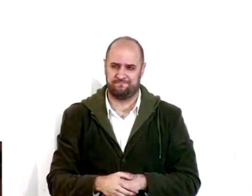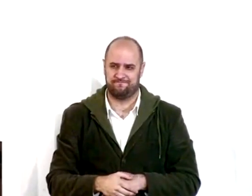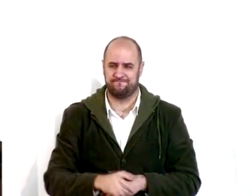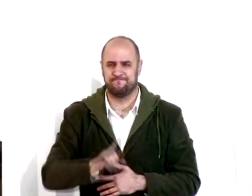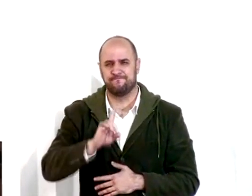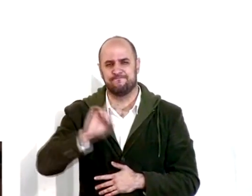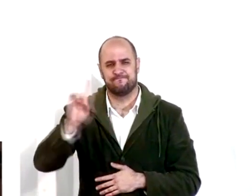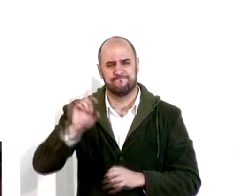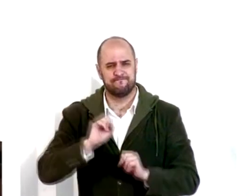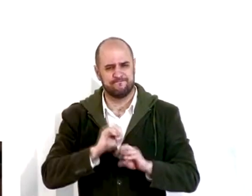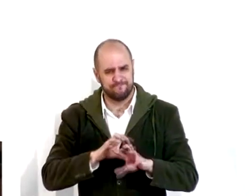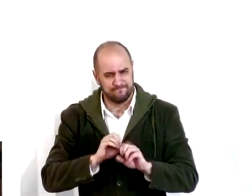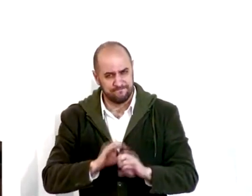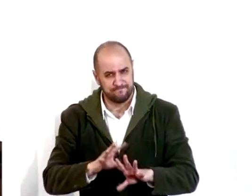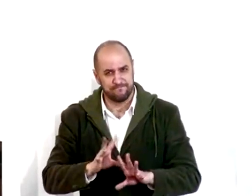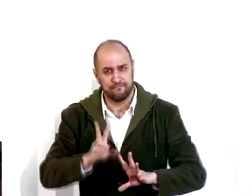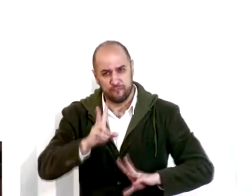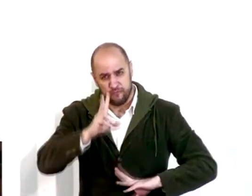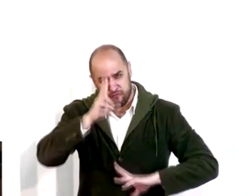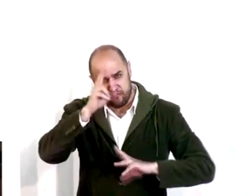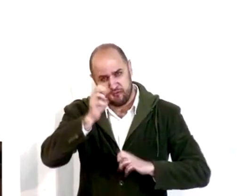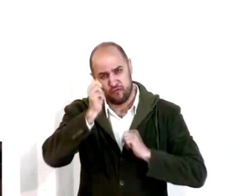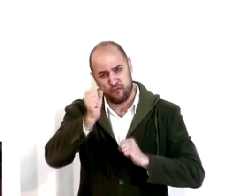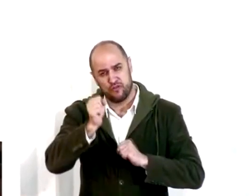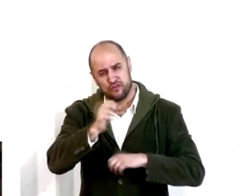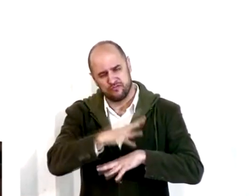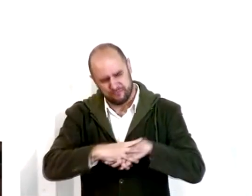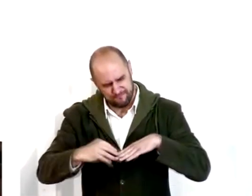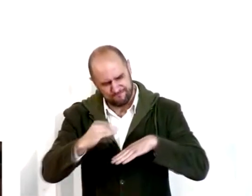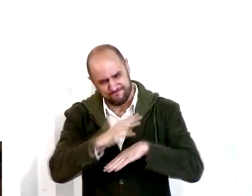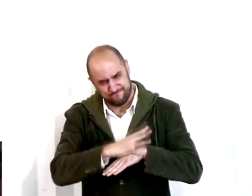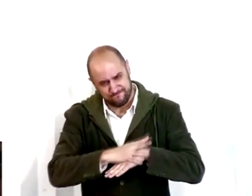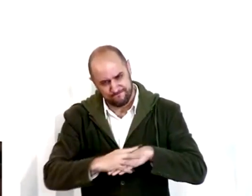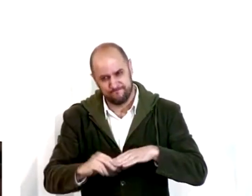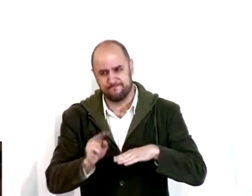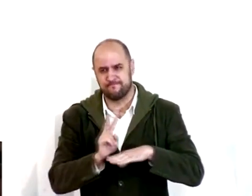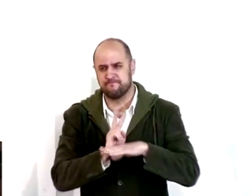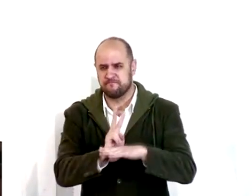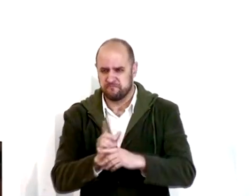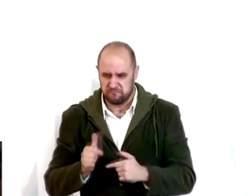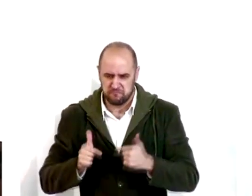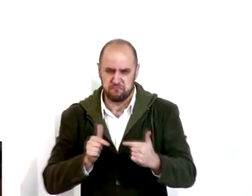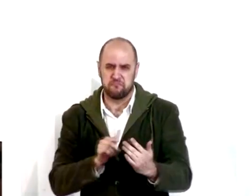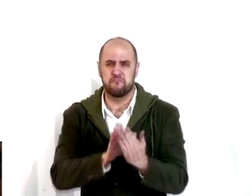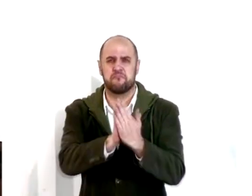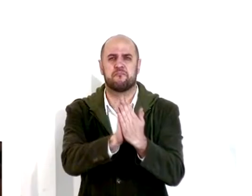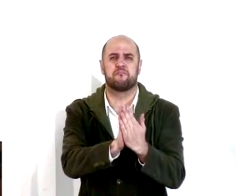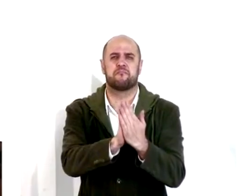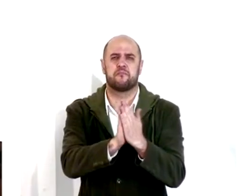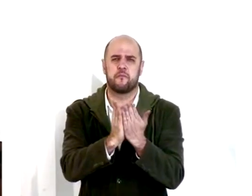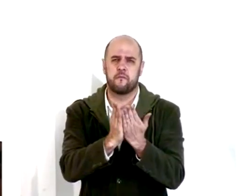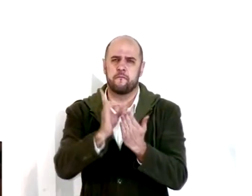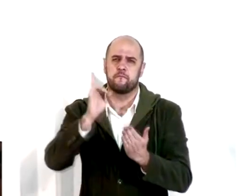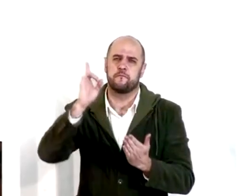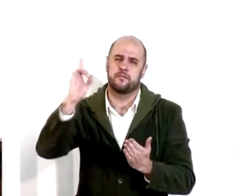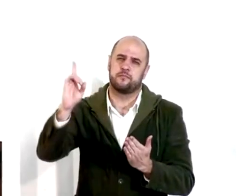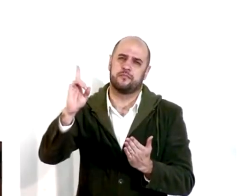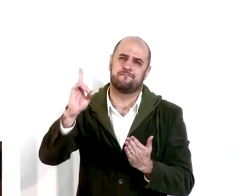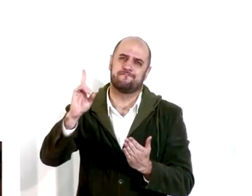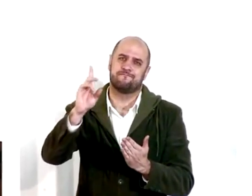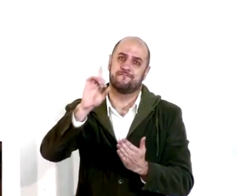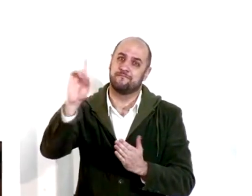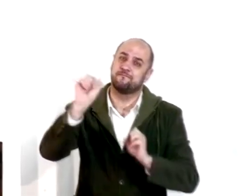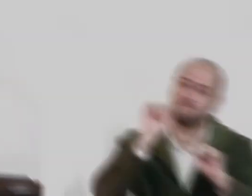nos ensine, nos fortaleça, nos console, nos confronte com a sua santa palavra. Que Deus